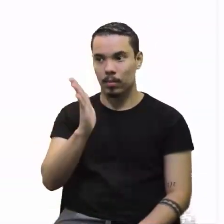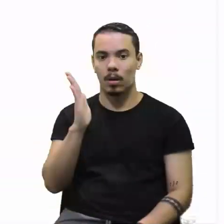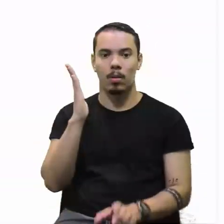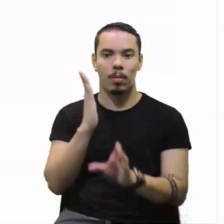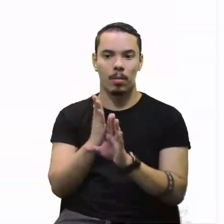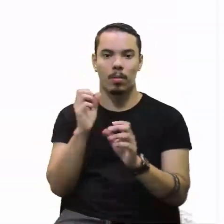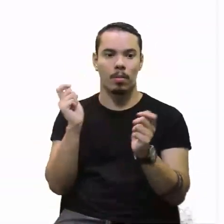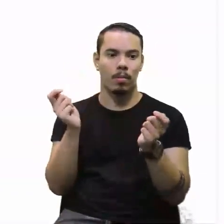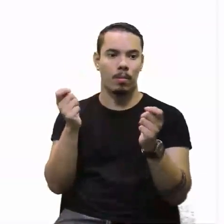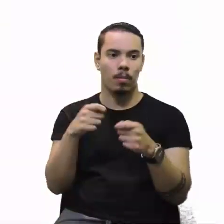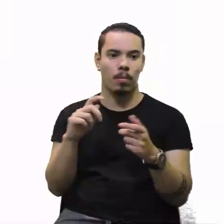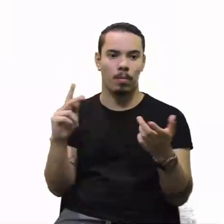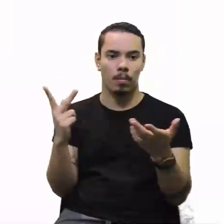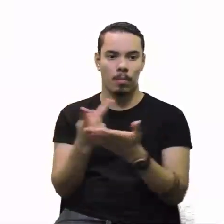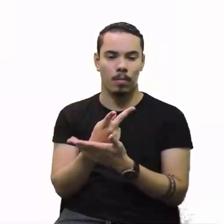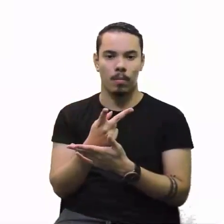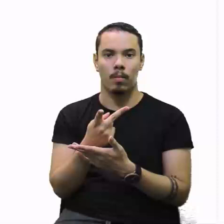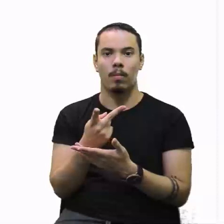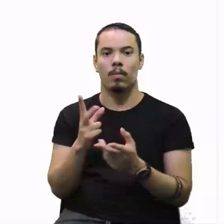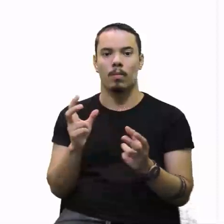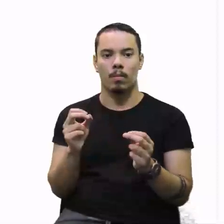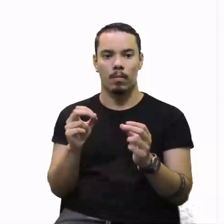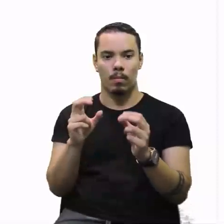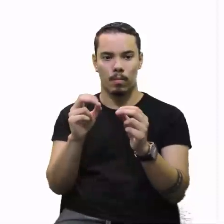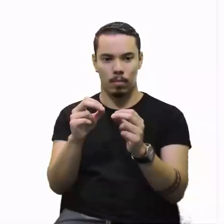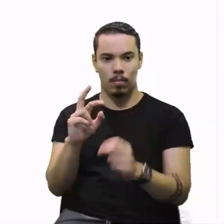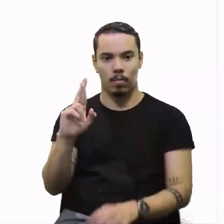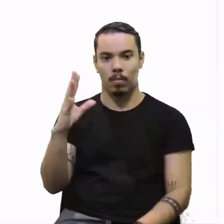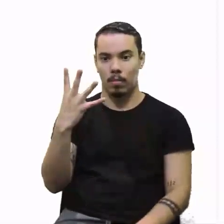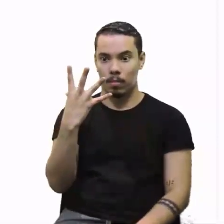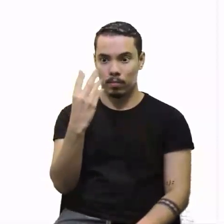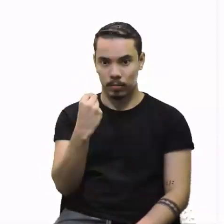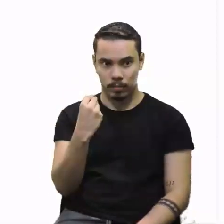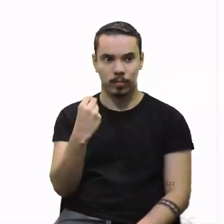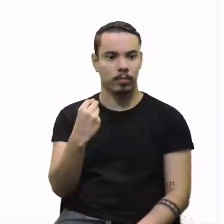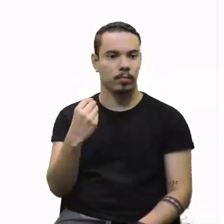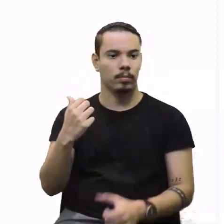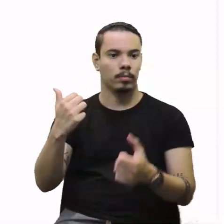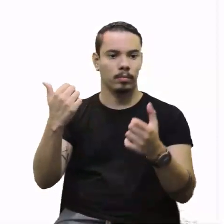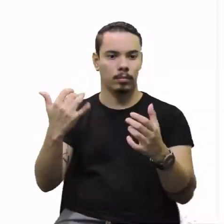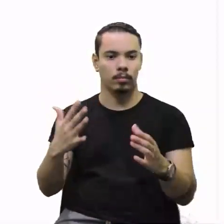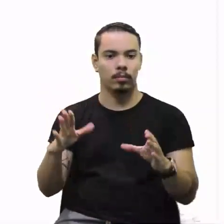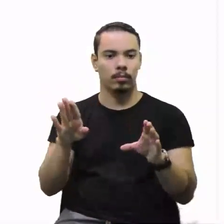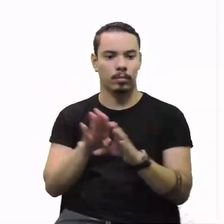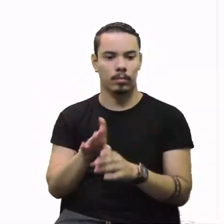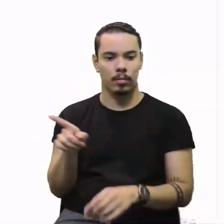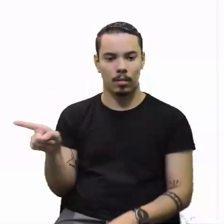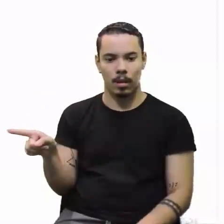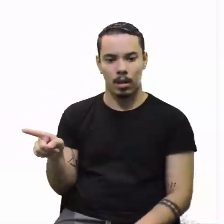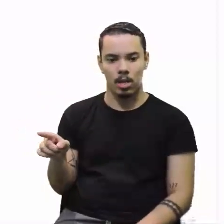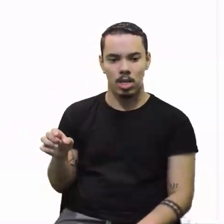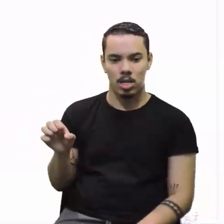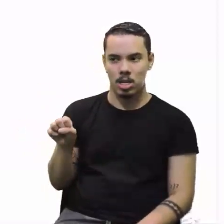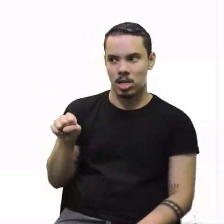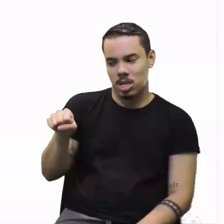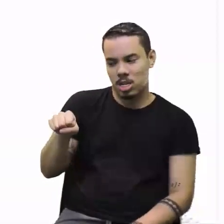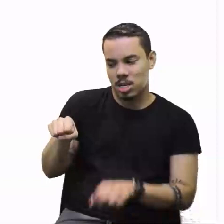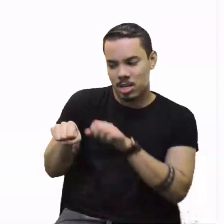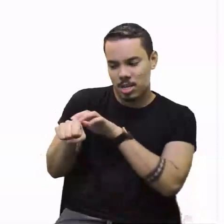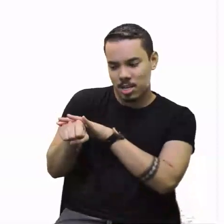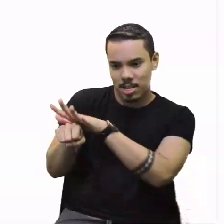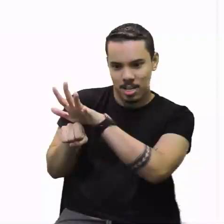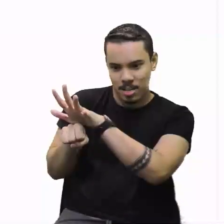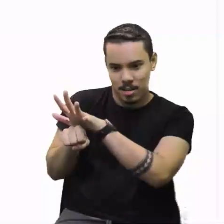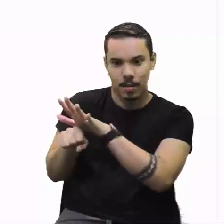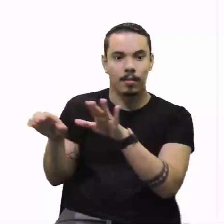pode provocar o câncer, certo? Raio-x, né? Falamos, tem até o Wolverine aqui, para lembrar da aula direitinho.